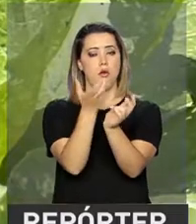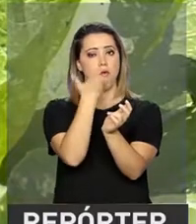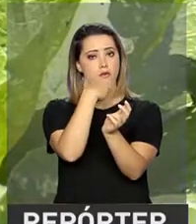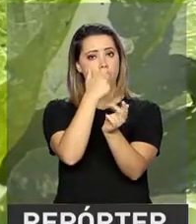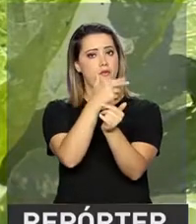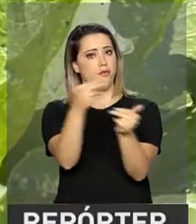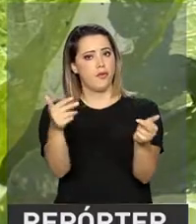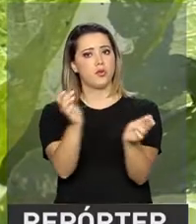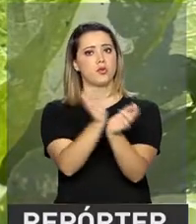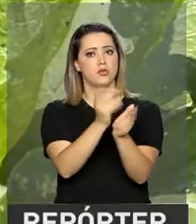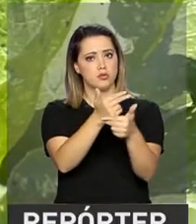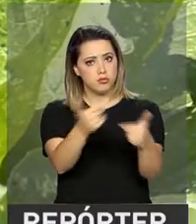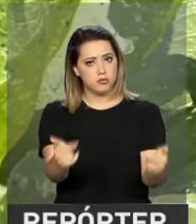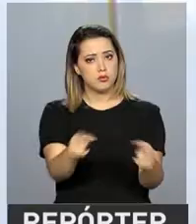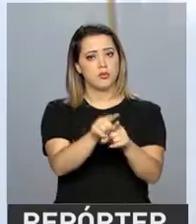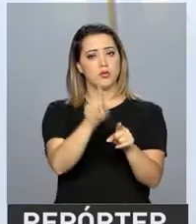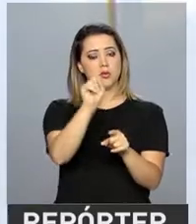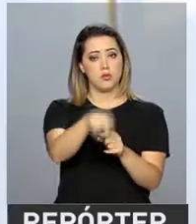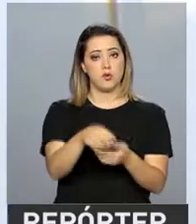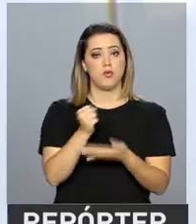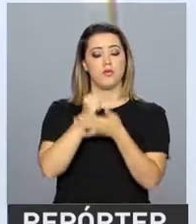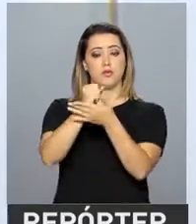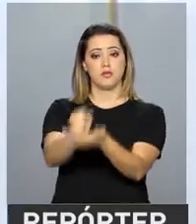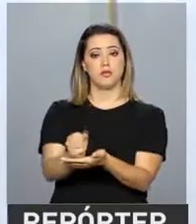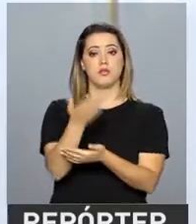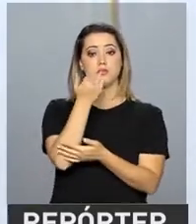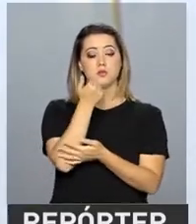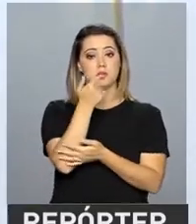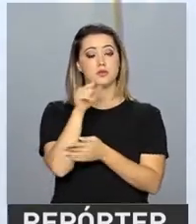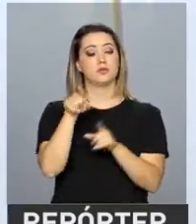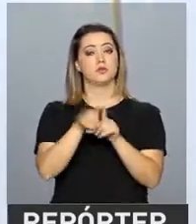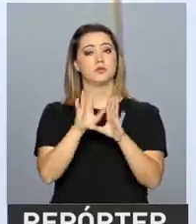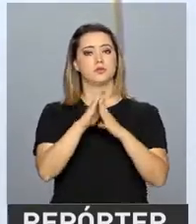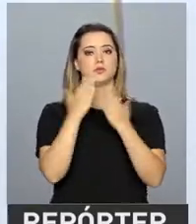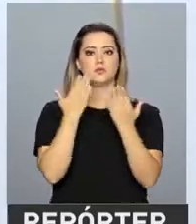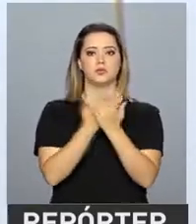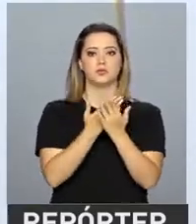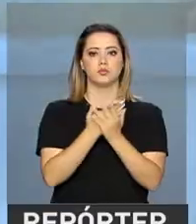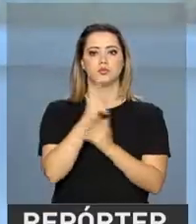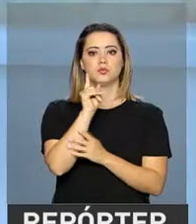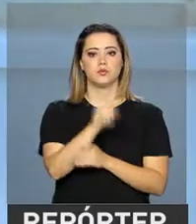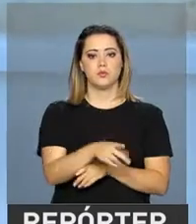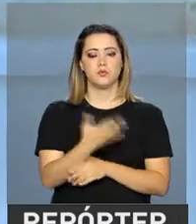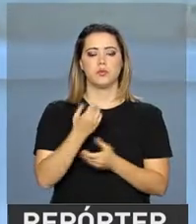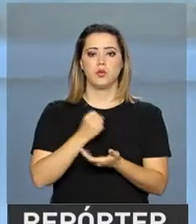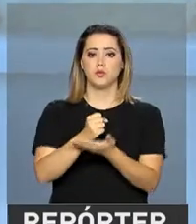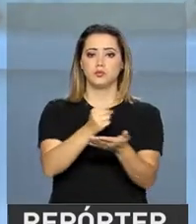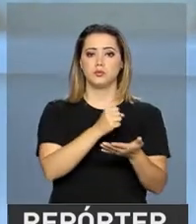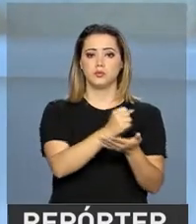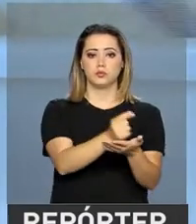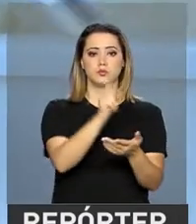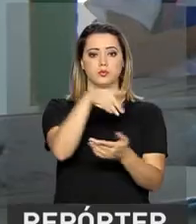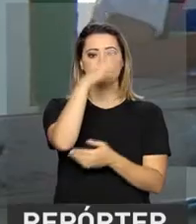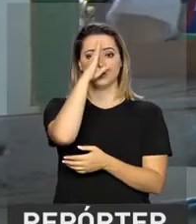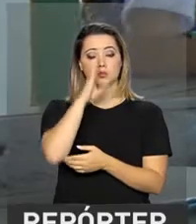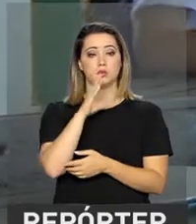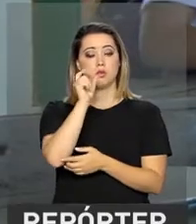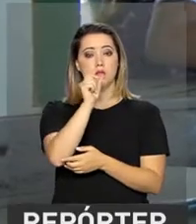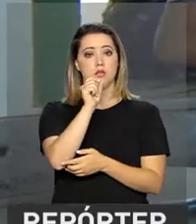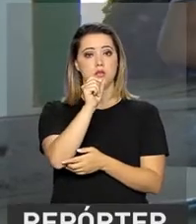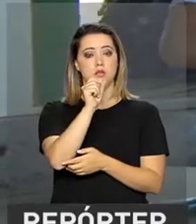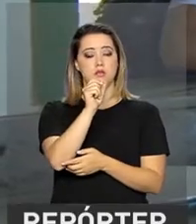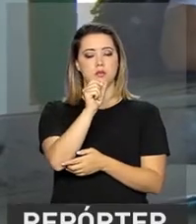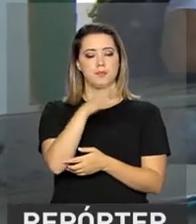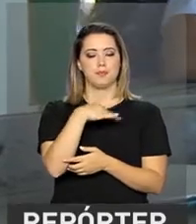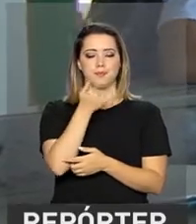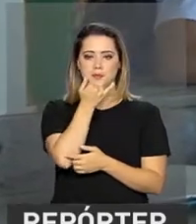tem um destino para lá de especial. Os pratos das crianças da rede pública de ensino. A distribuição é feita graças ao Programa